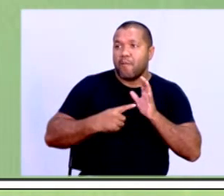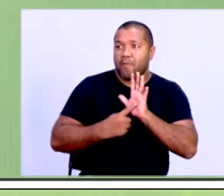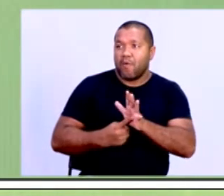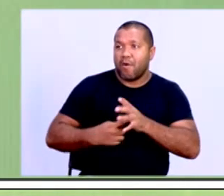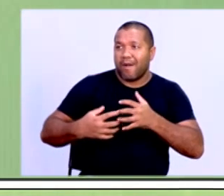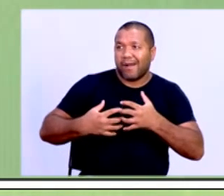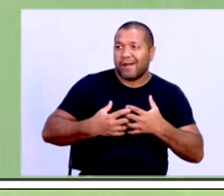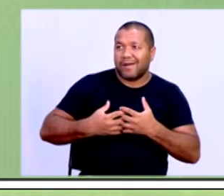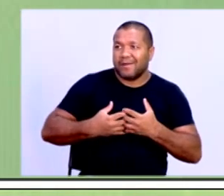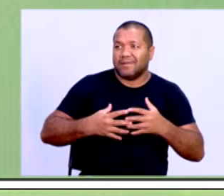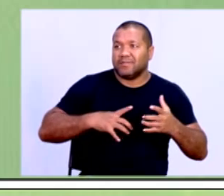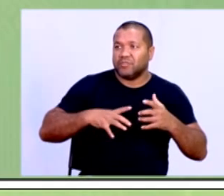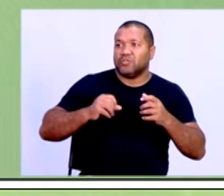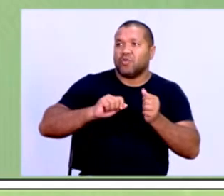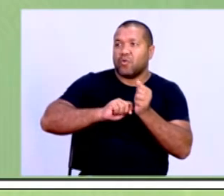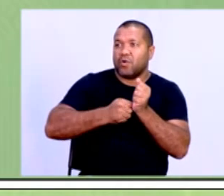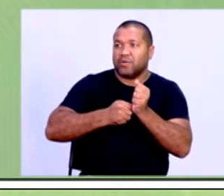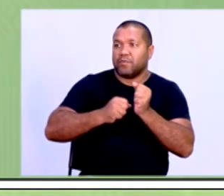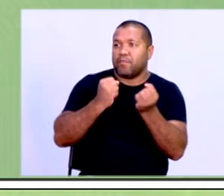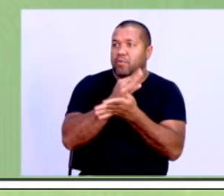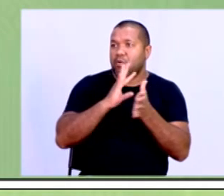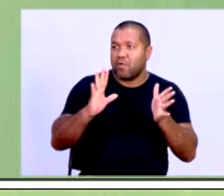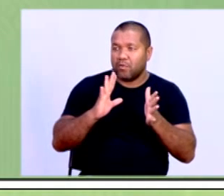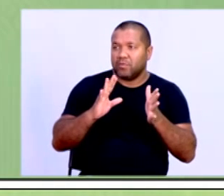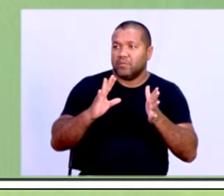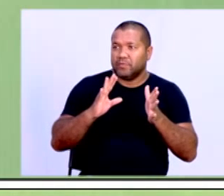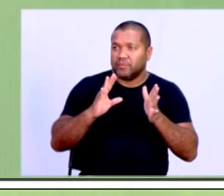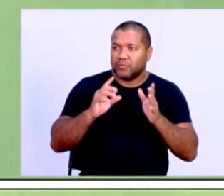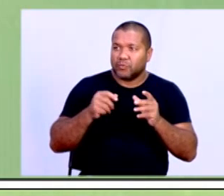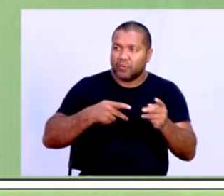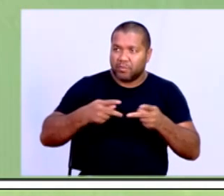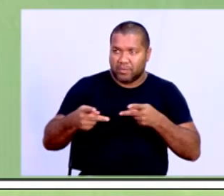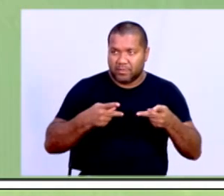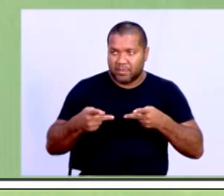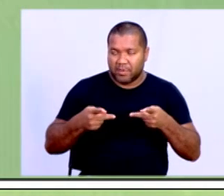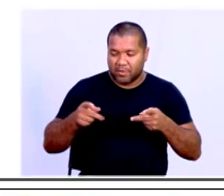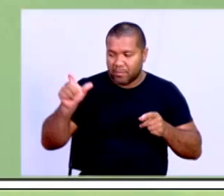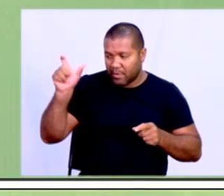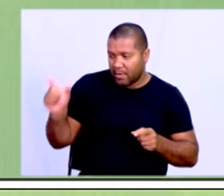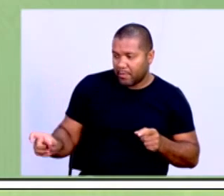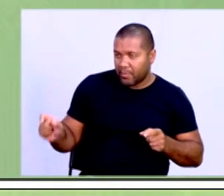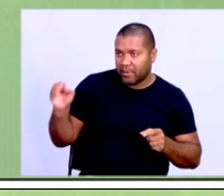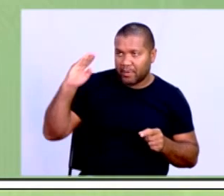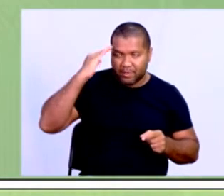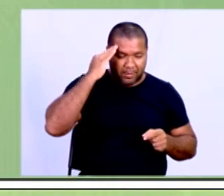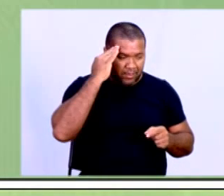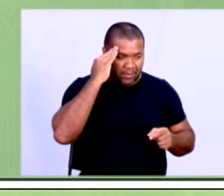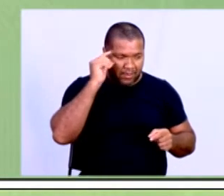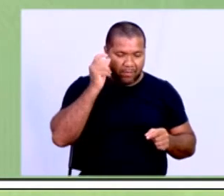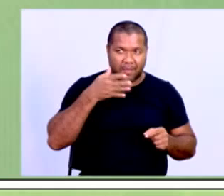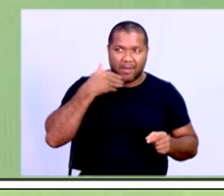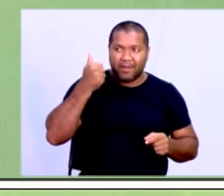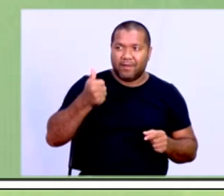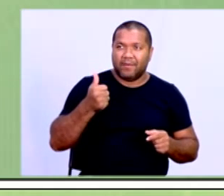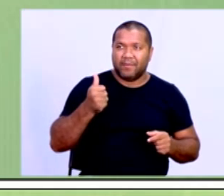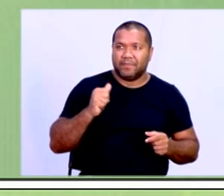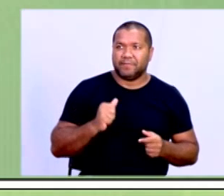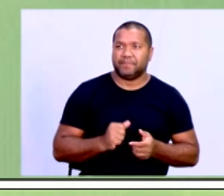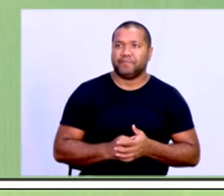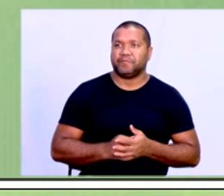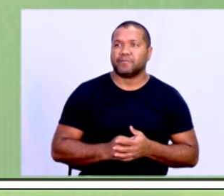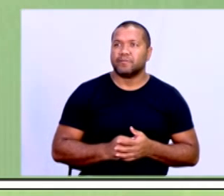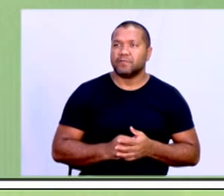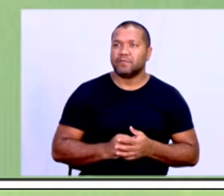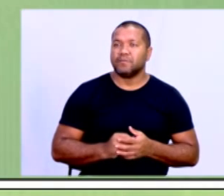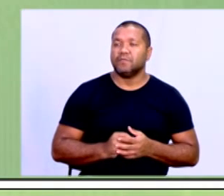prontos, para que ele fique mais detalhado ainda, para o cliente poder entender melhor. O próximo componente